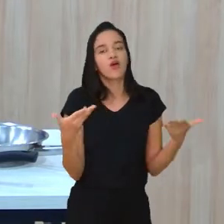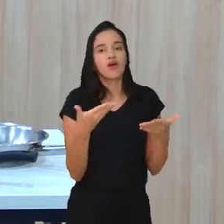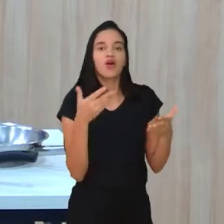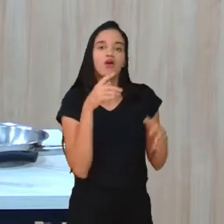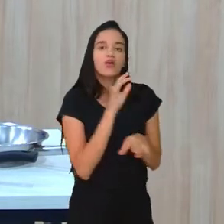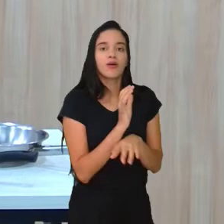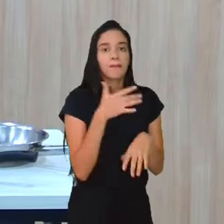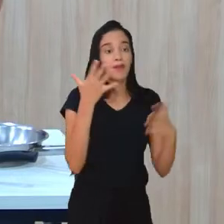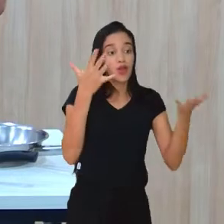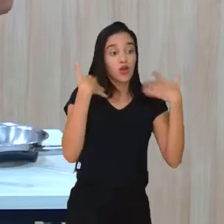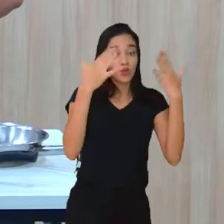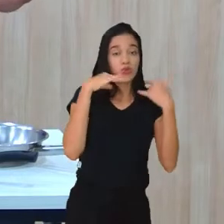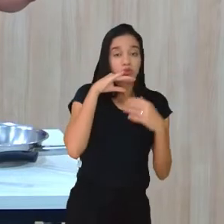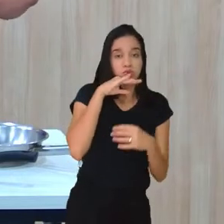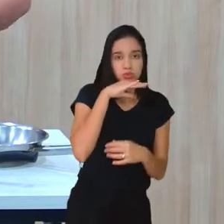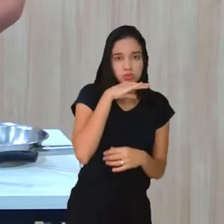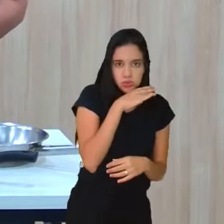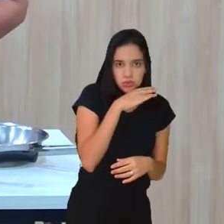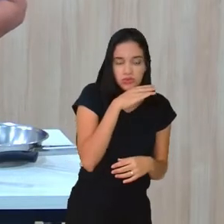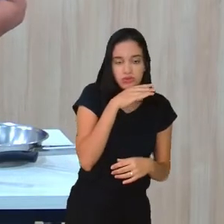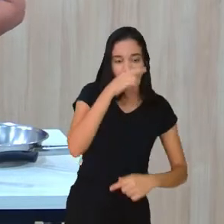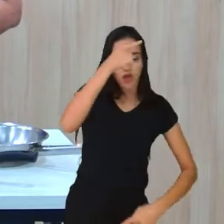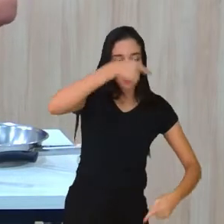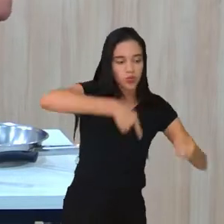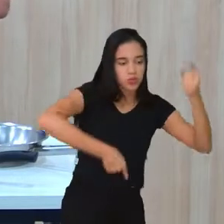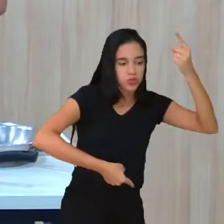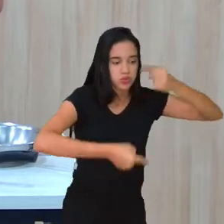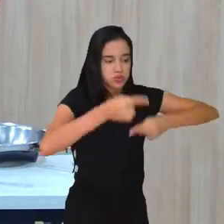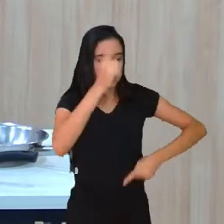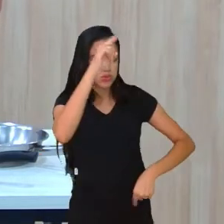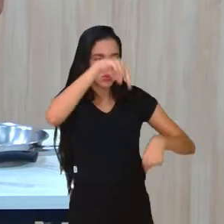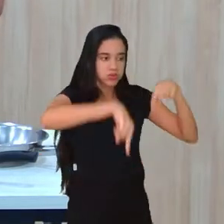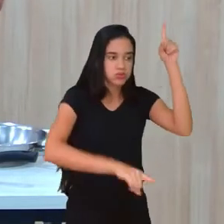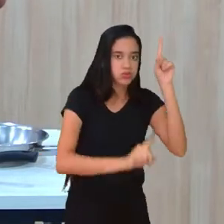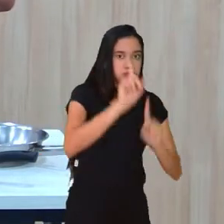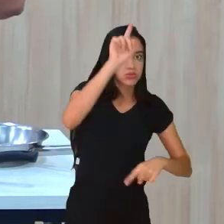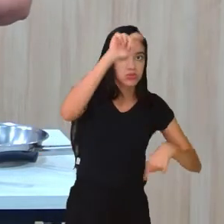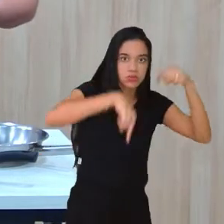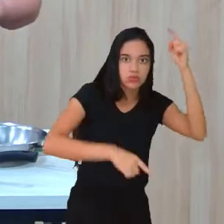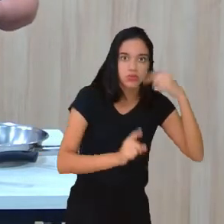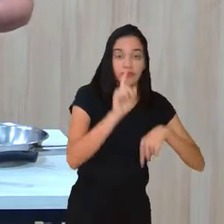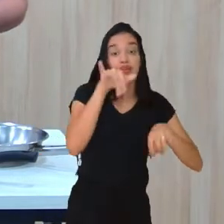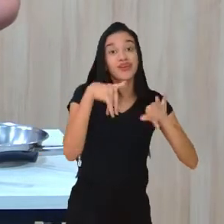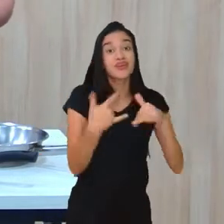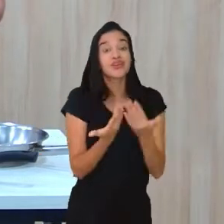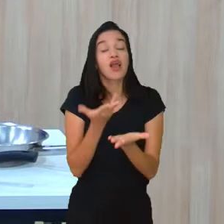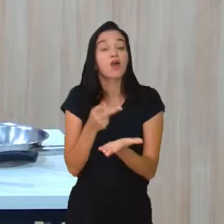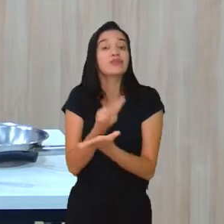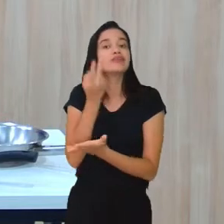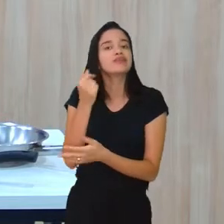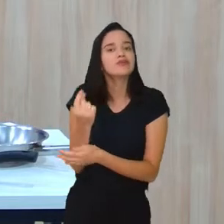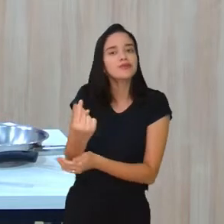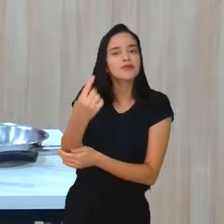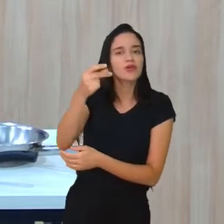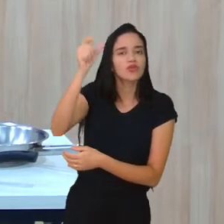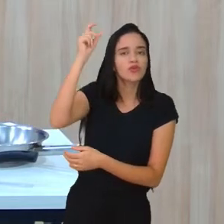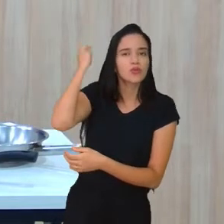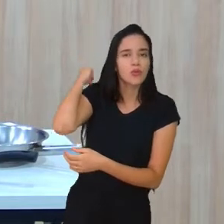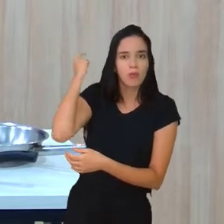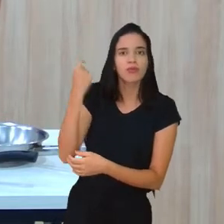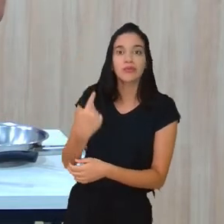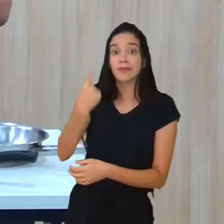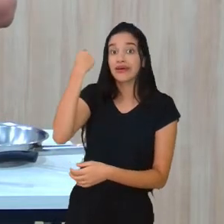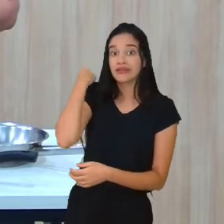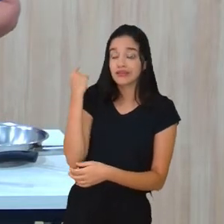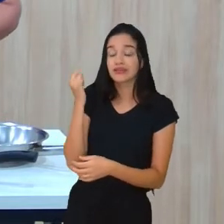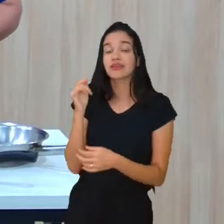é para refrigerar mais, quanto mais baixo tiver, melhor. Era o que acontecia no passado com os ar-condicionados.